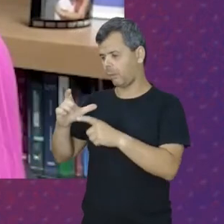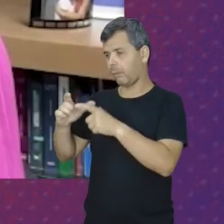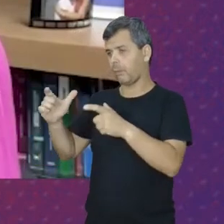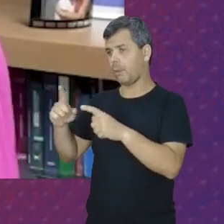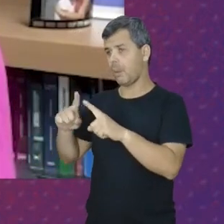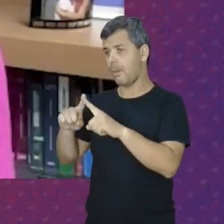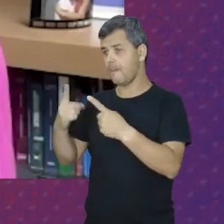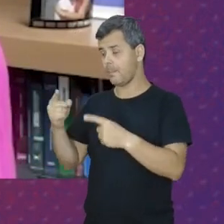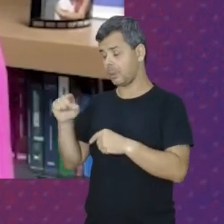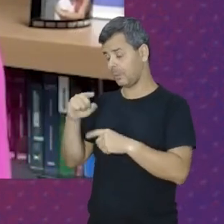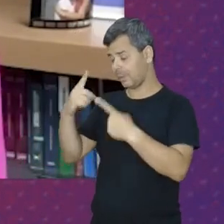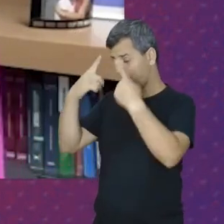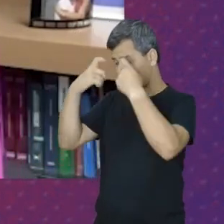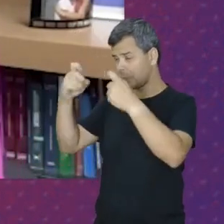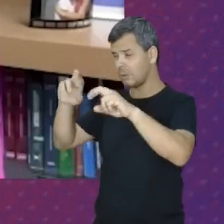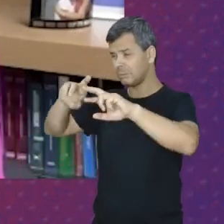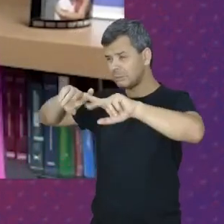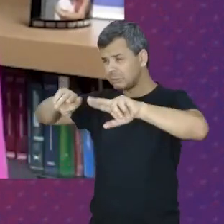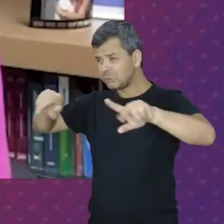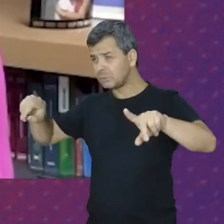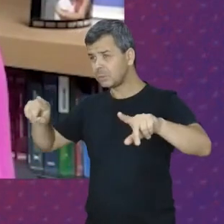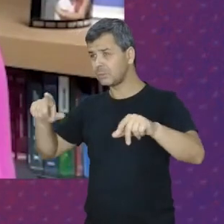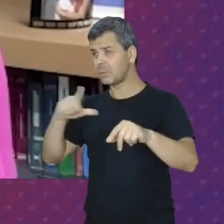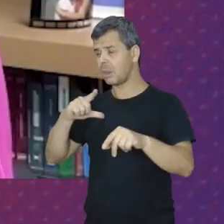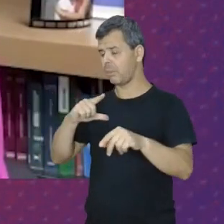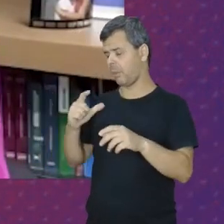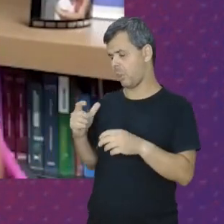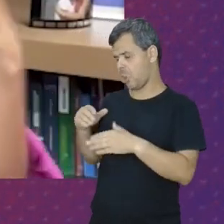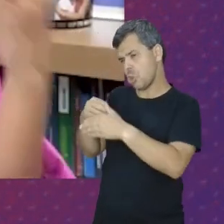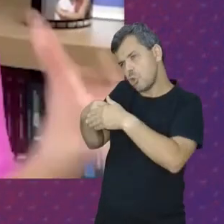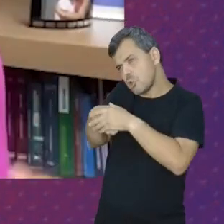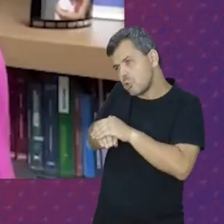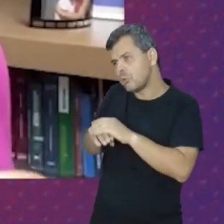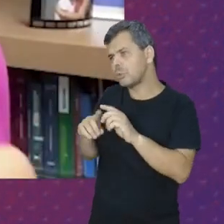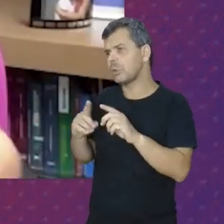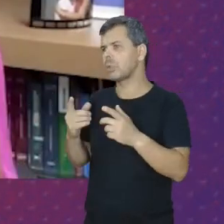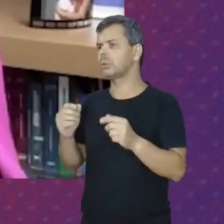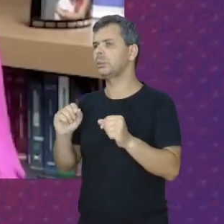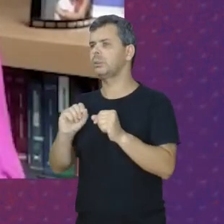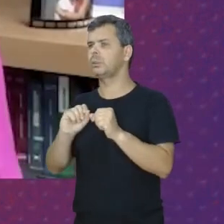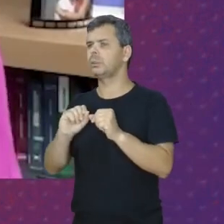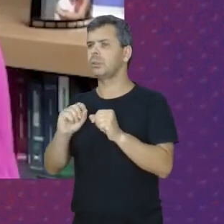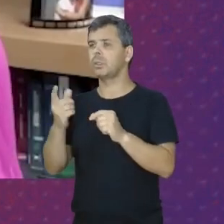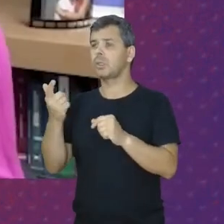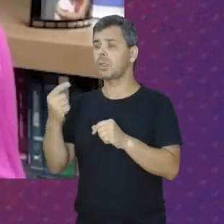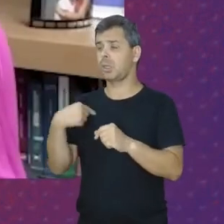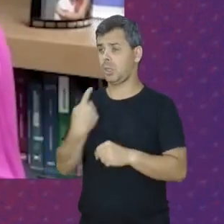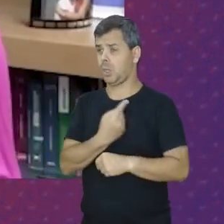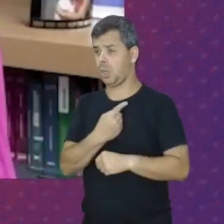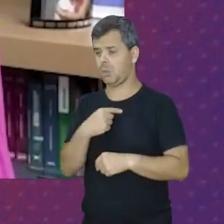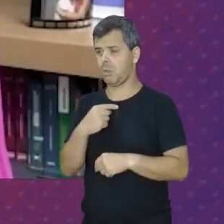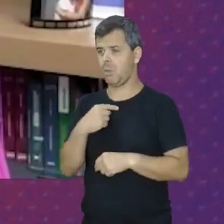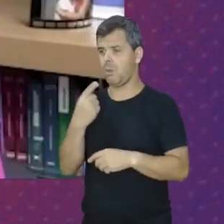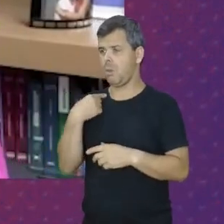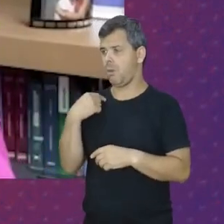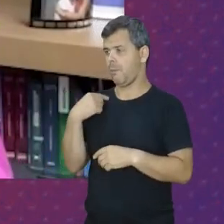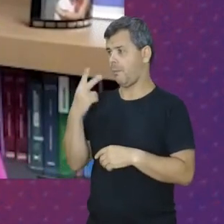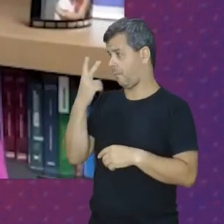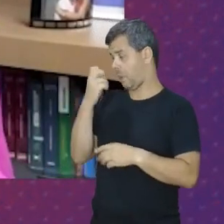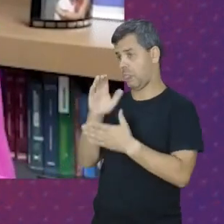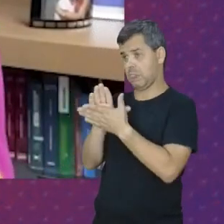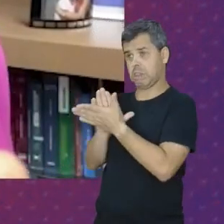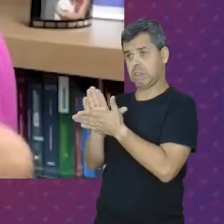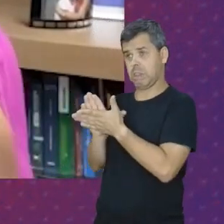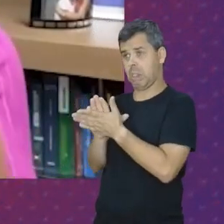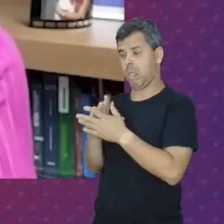Mas, além dessas violências escamoteadas, escondidas, que nos invisibilizam,